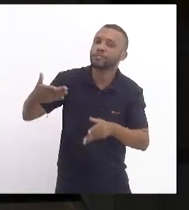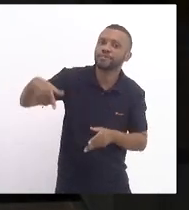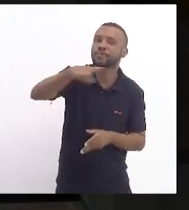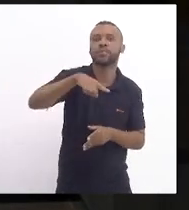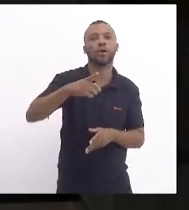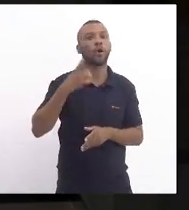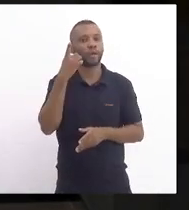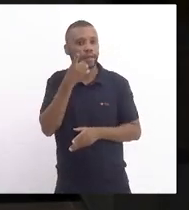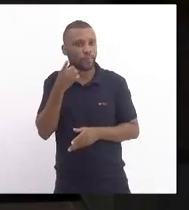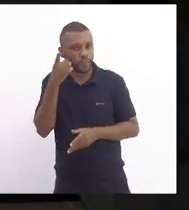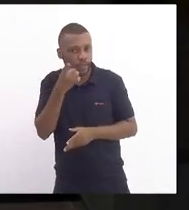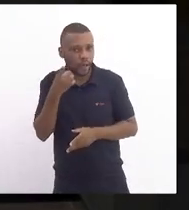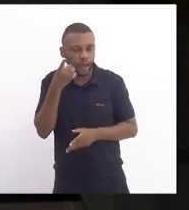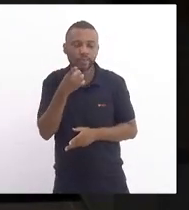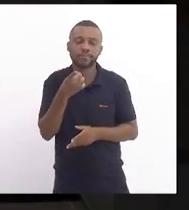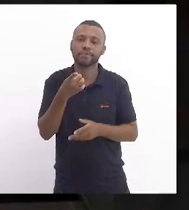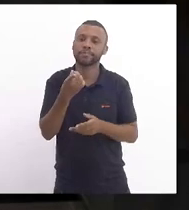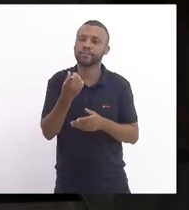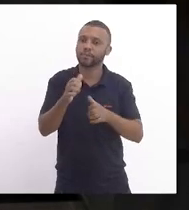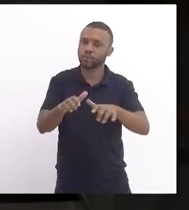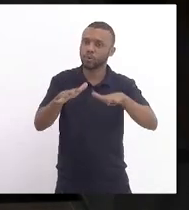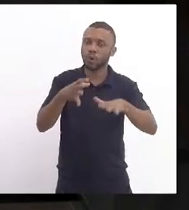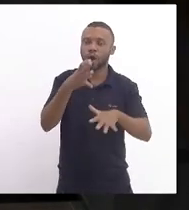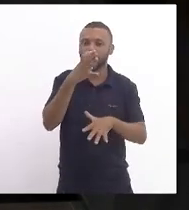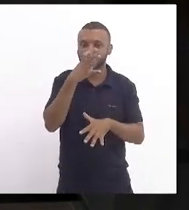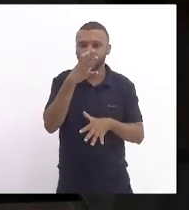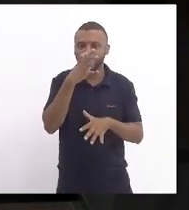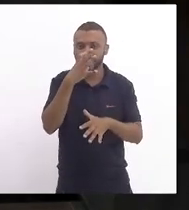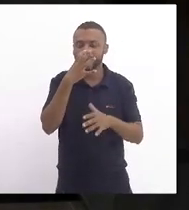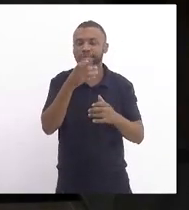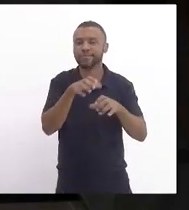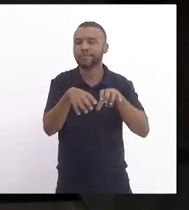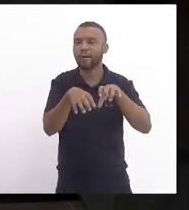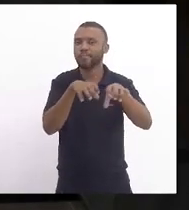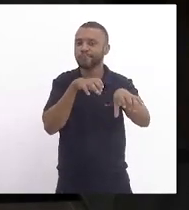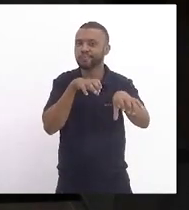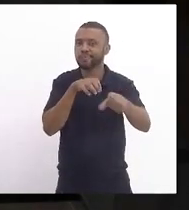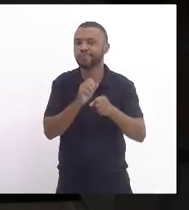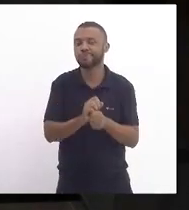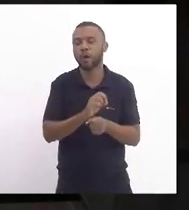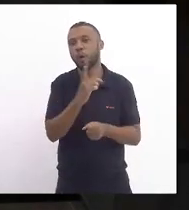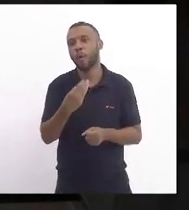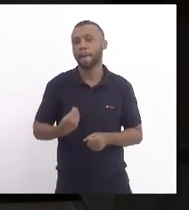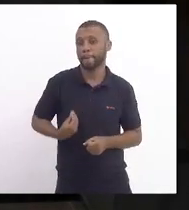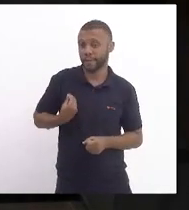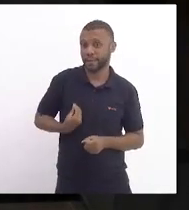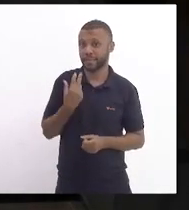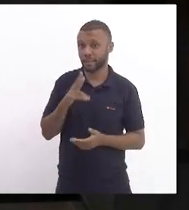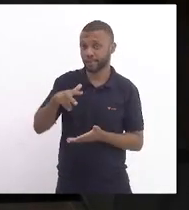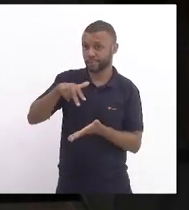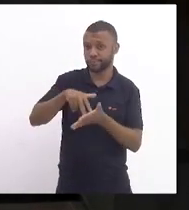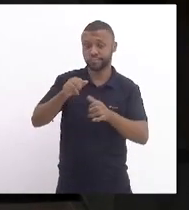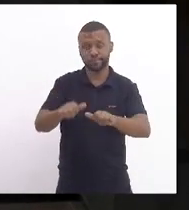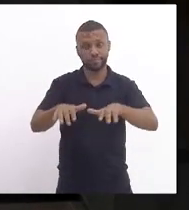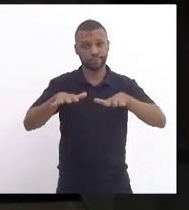deputados e deputadas que nos assistem de forma remota ou presencial